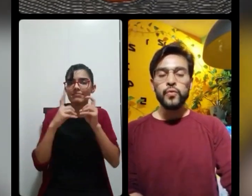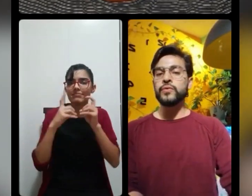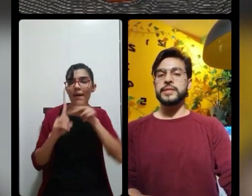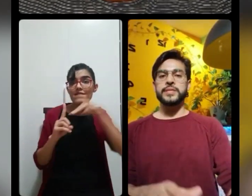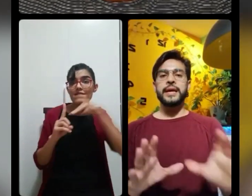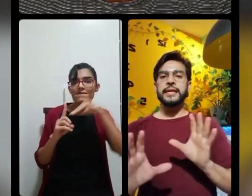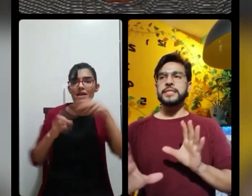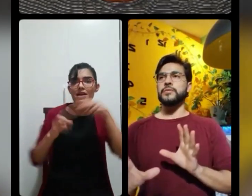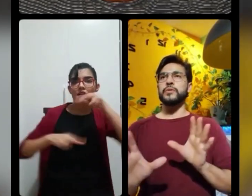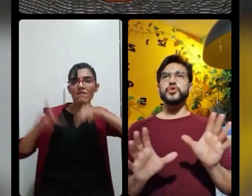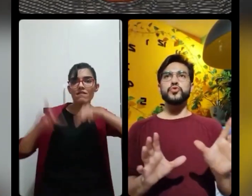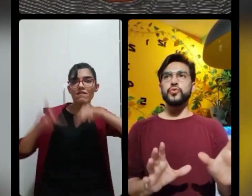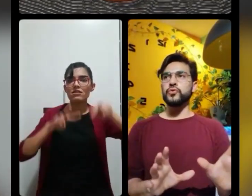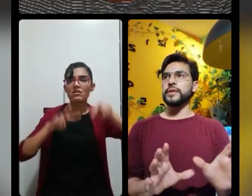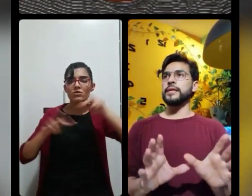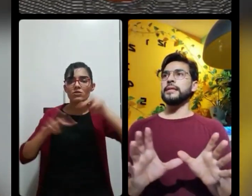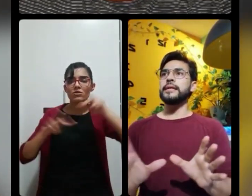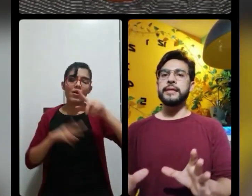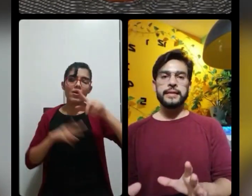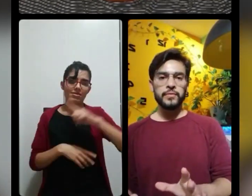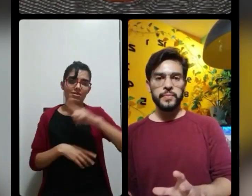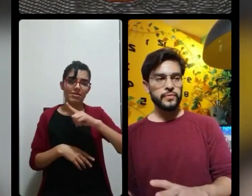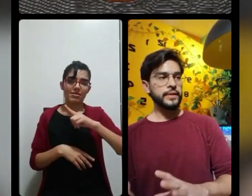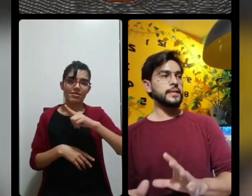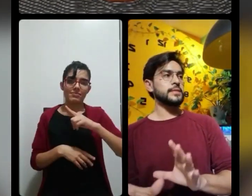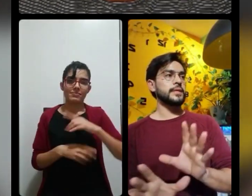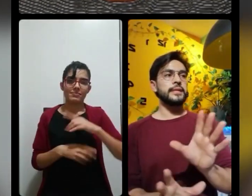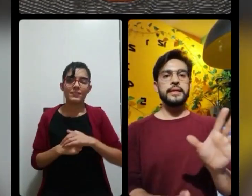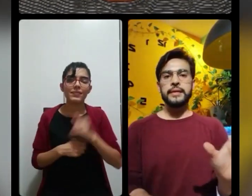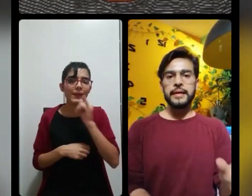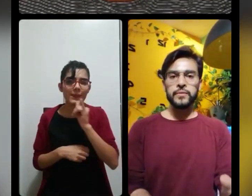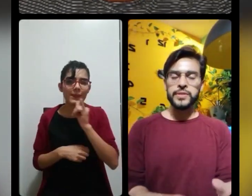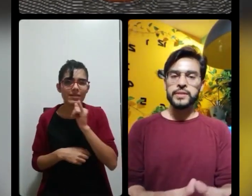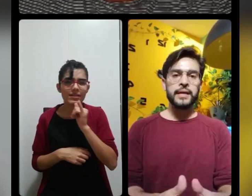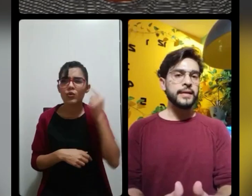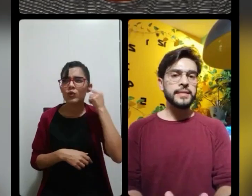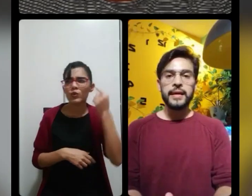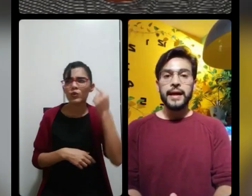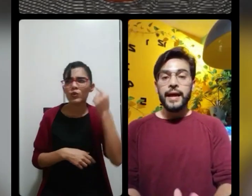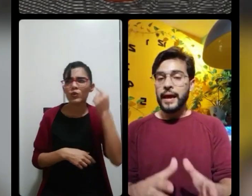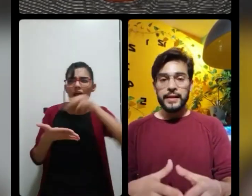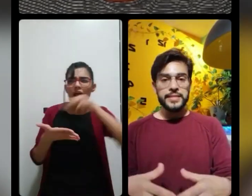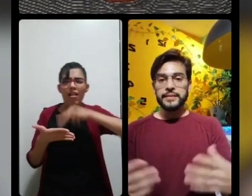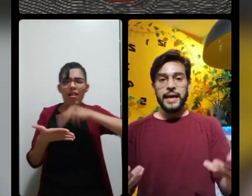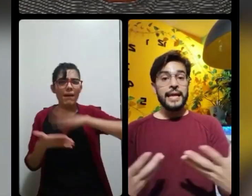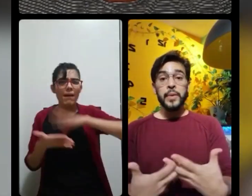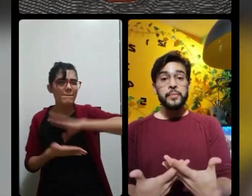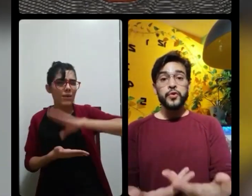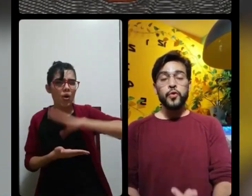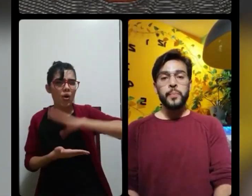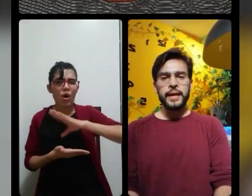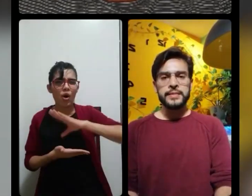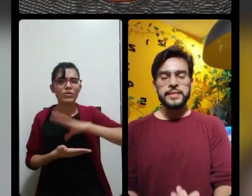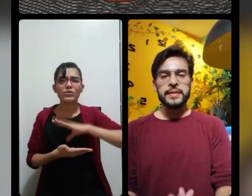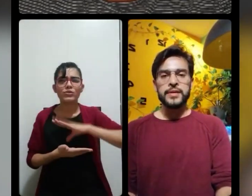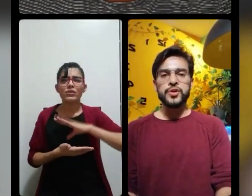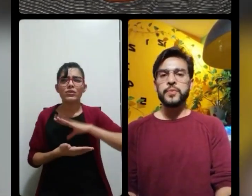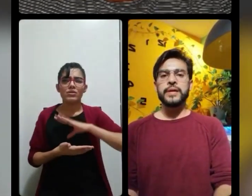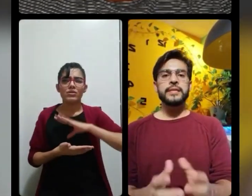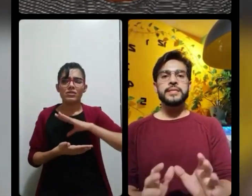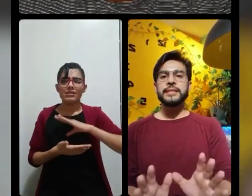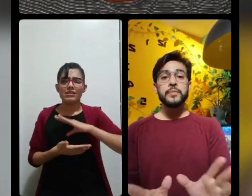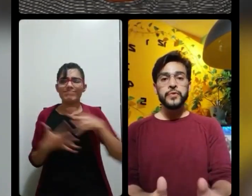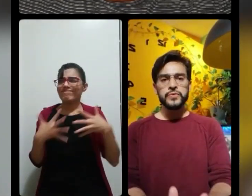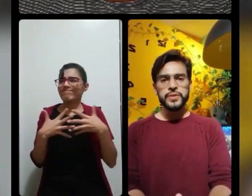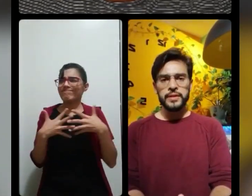às lacunas, em relação ao surdo que lê a língua portuguesa, que lê a língua de sinais, ela é muito complexa essa questão,